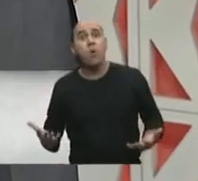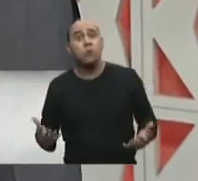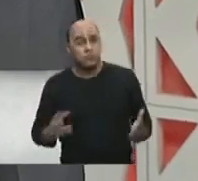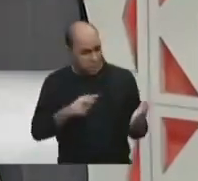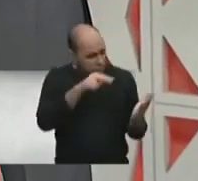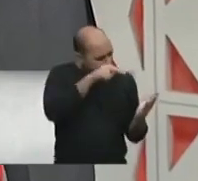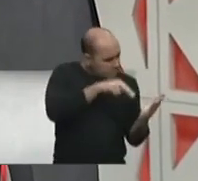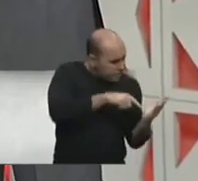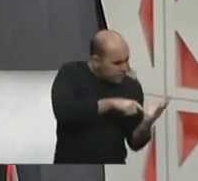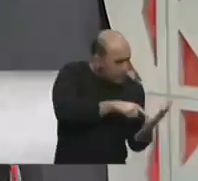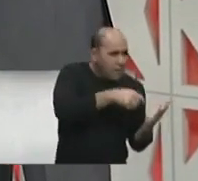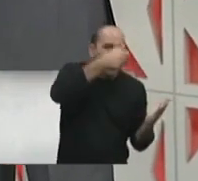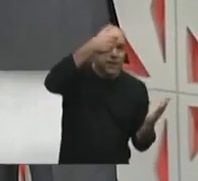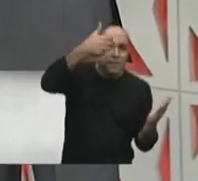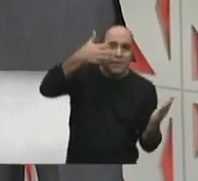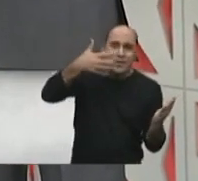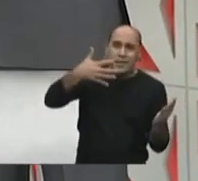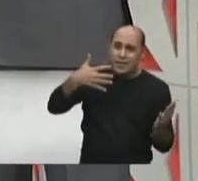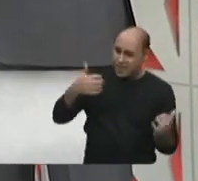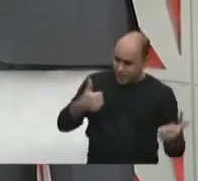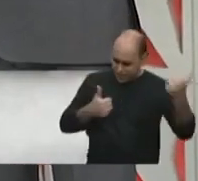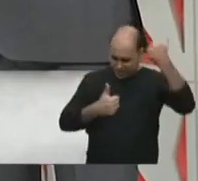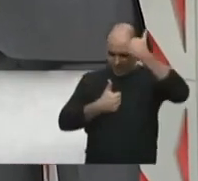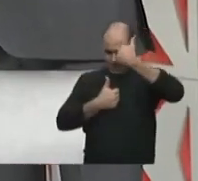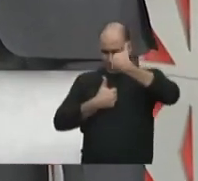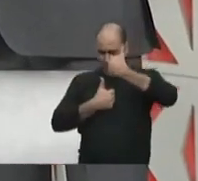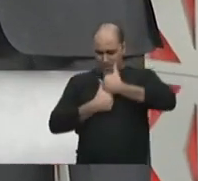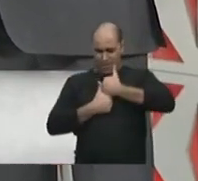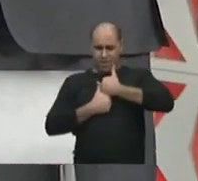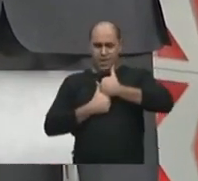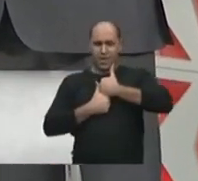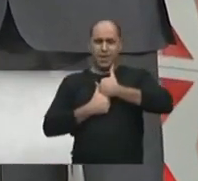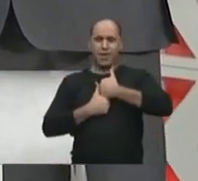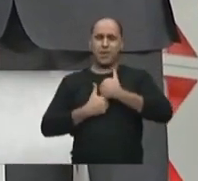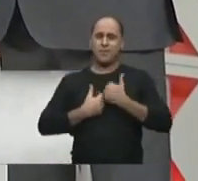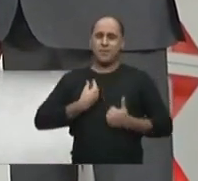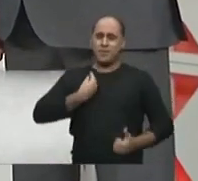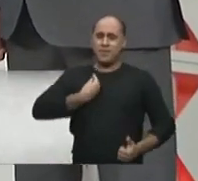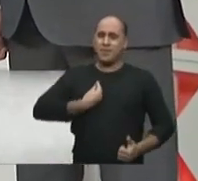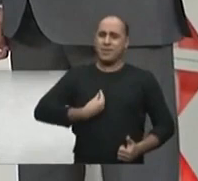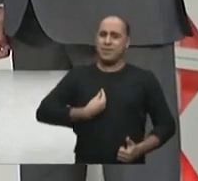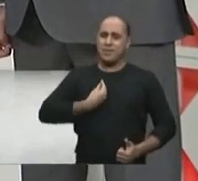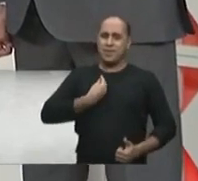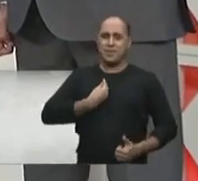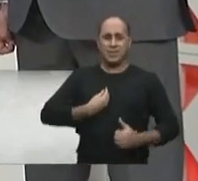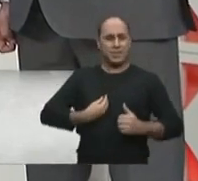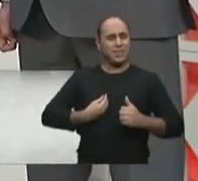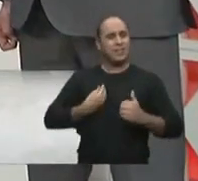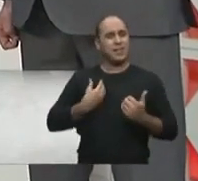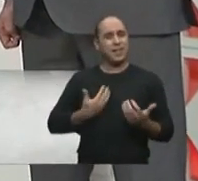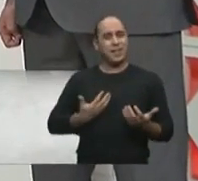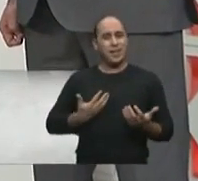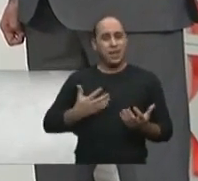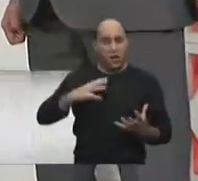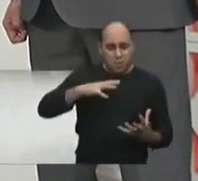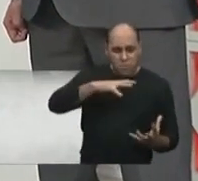livre estou. Não há no mundo